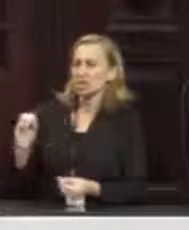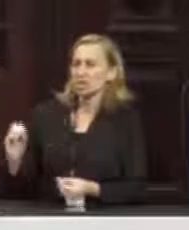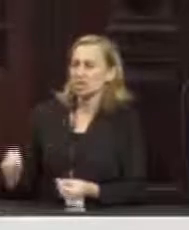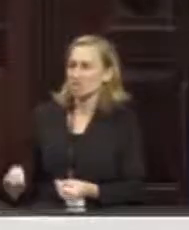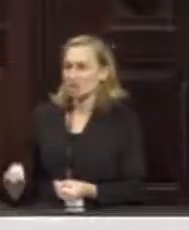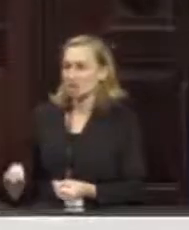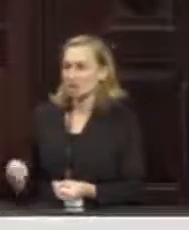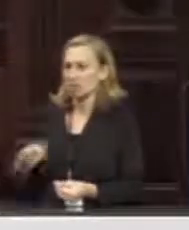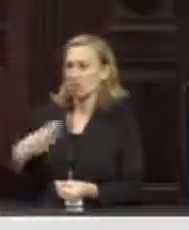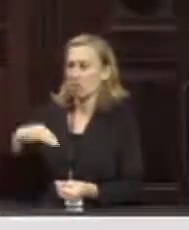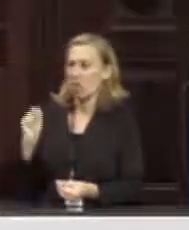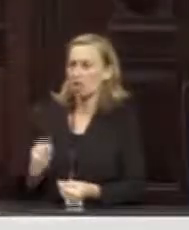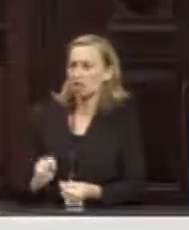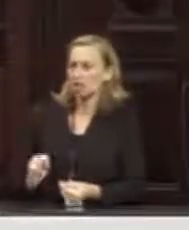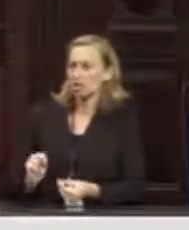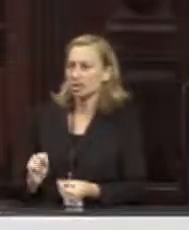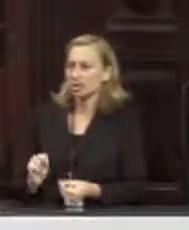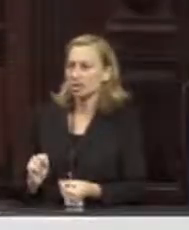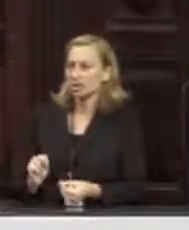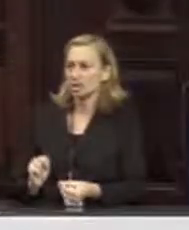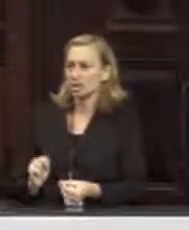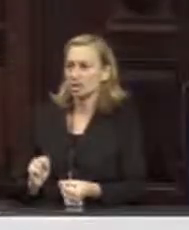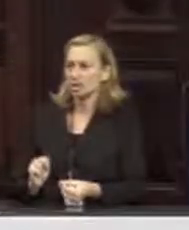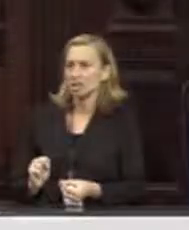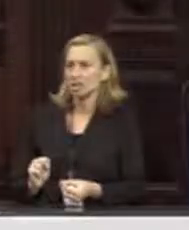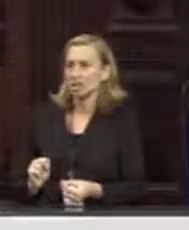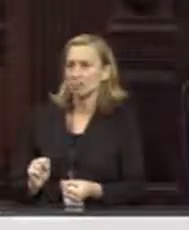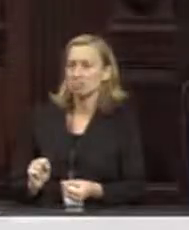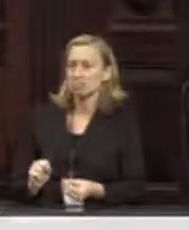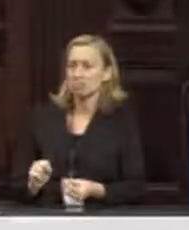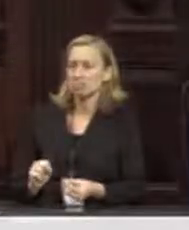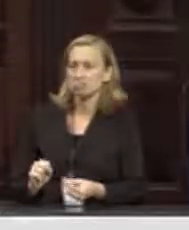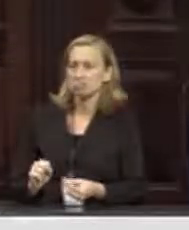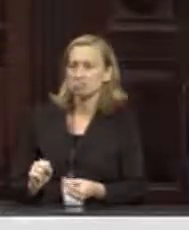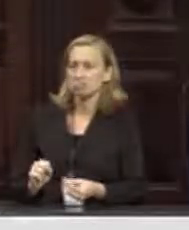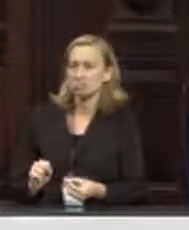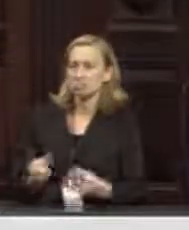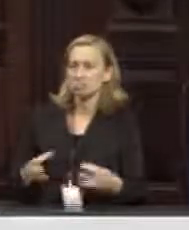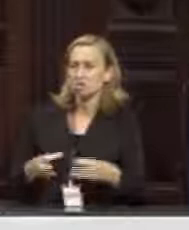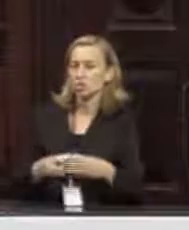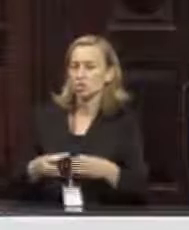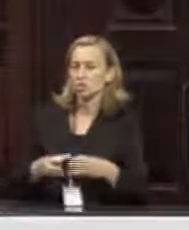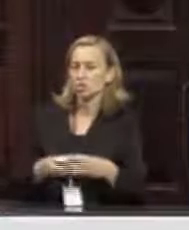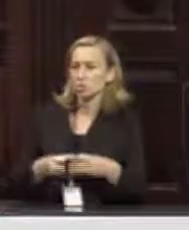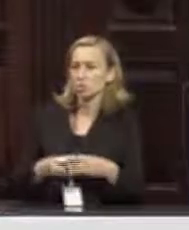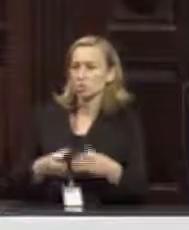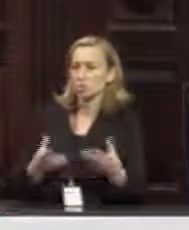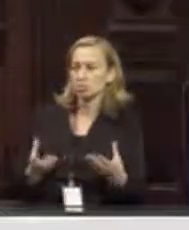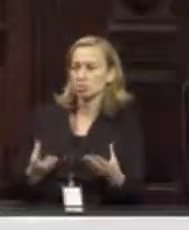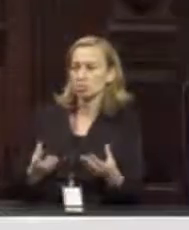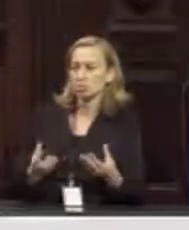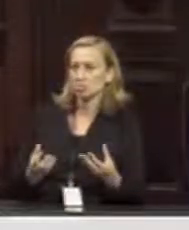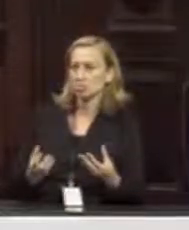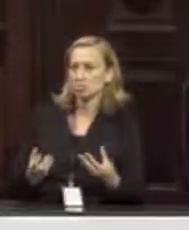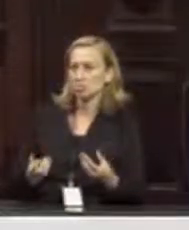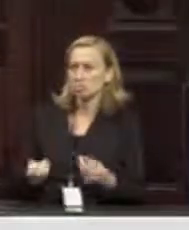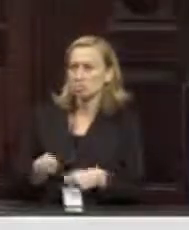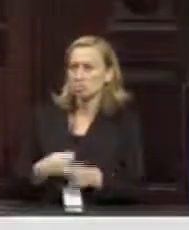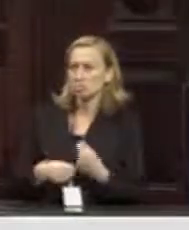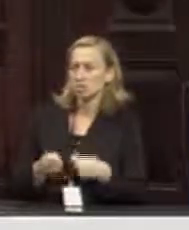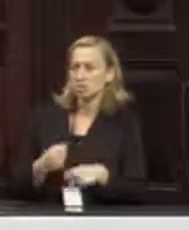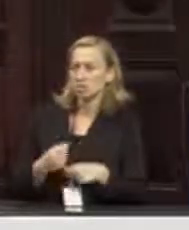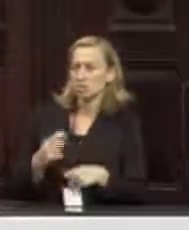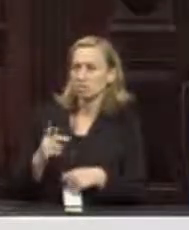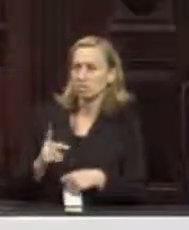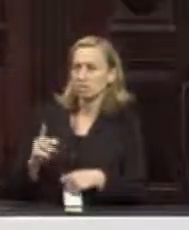para o plano de demissão coletiva, demissão voluntária, o PDV,